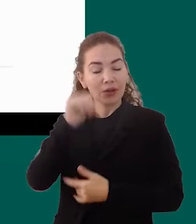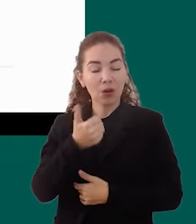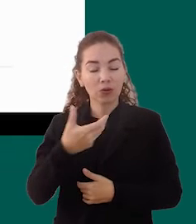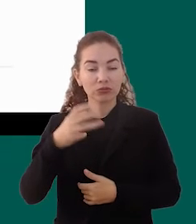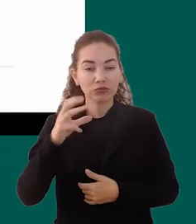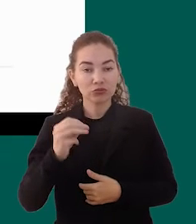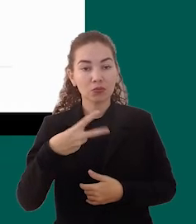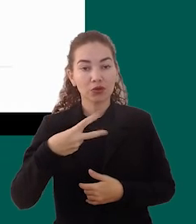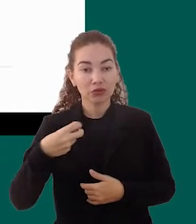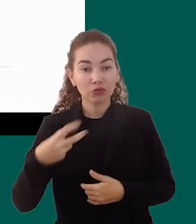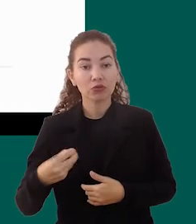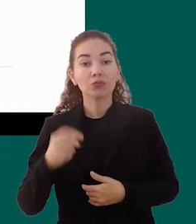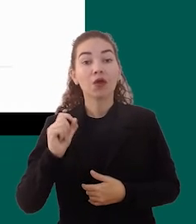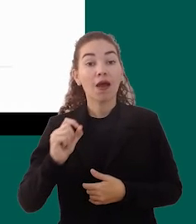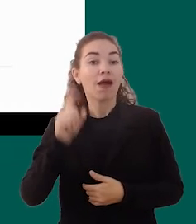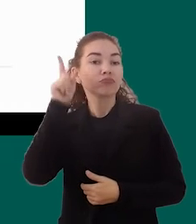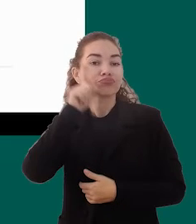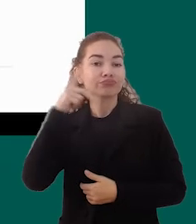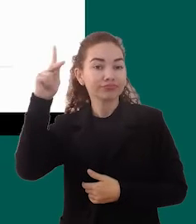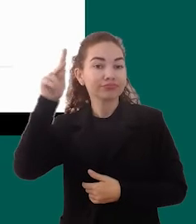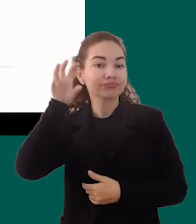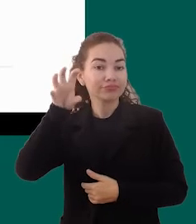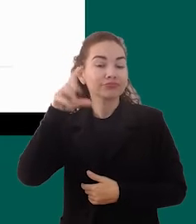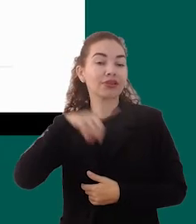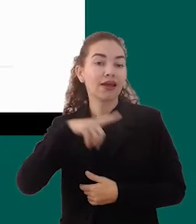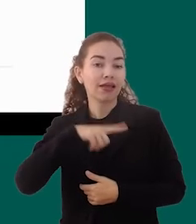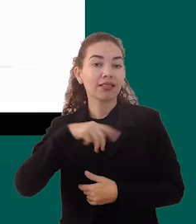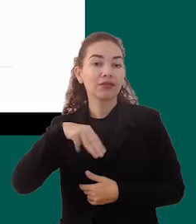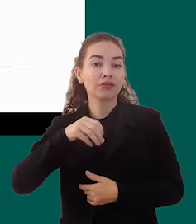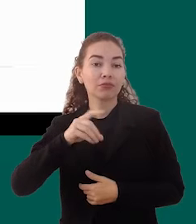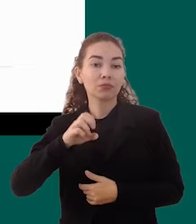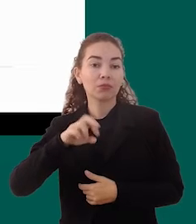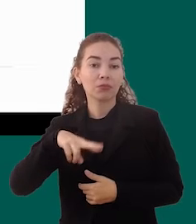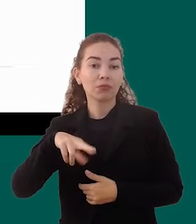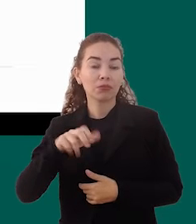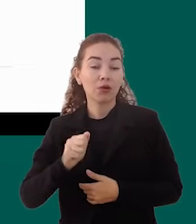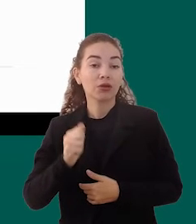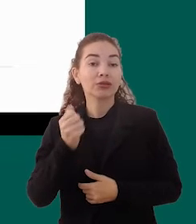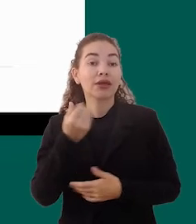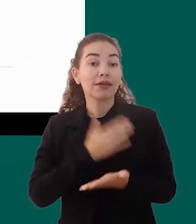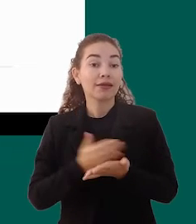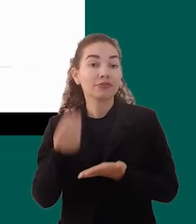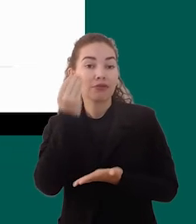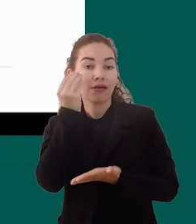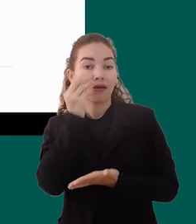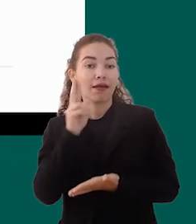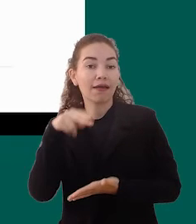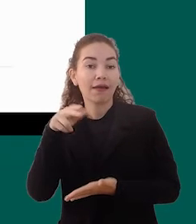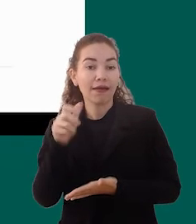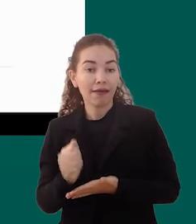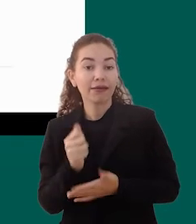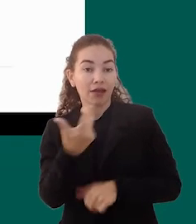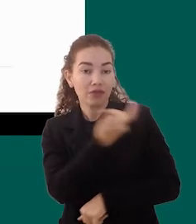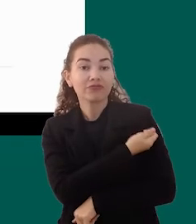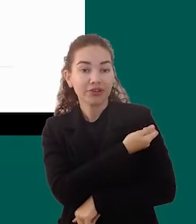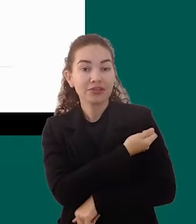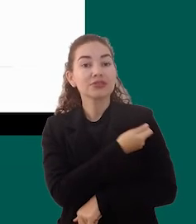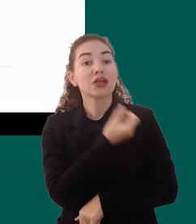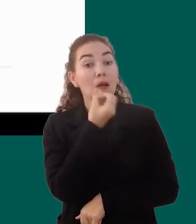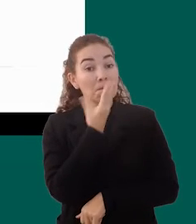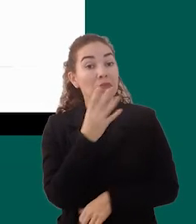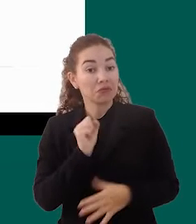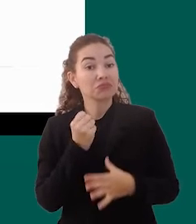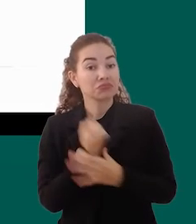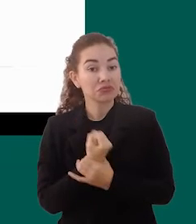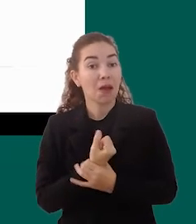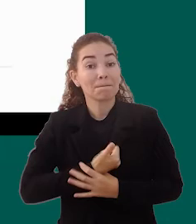março de 2020, em Seattle, nos Estados Unidos, a Moderna inicia testes em humanos de vacinas de RNA com bom perfil de segurança. Então, a primeira vacina